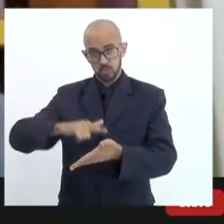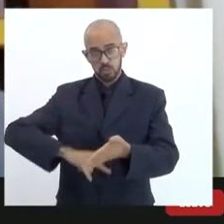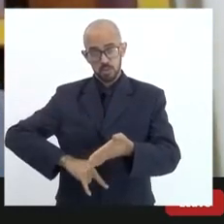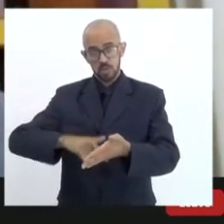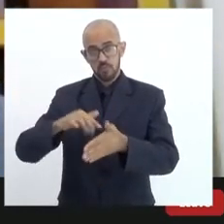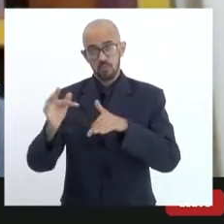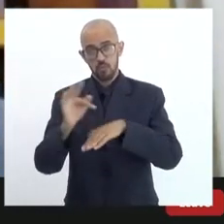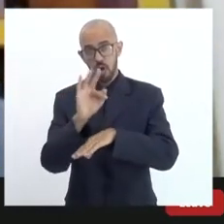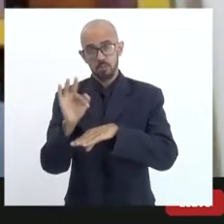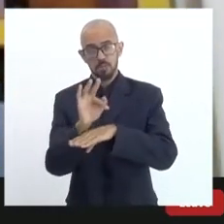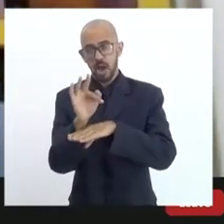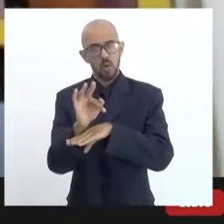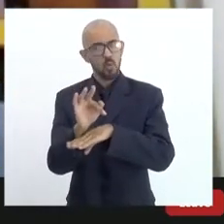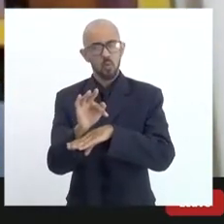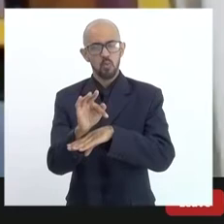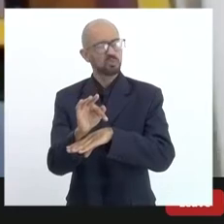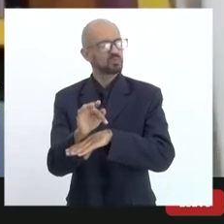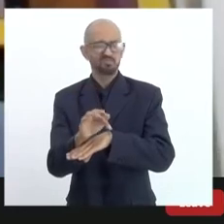formal e tal, não virou nada.